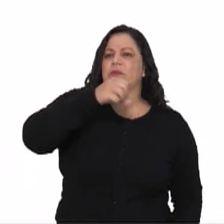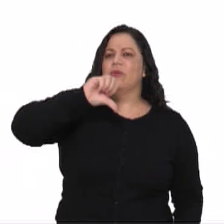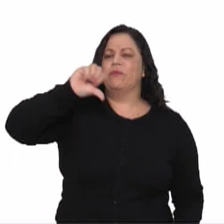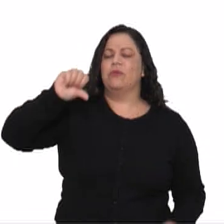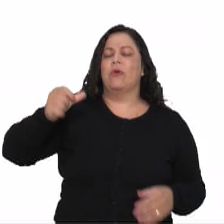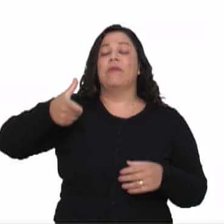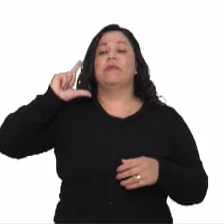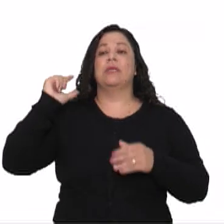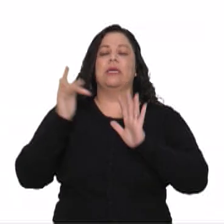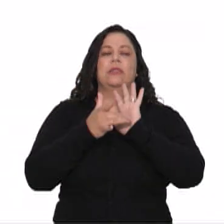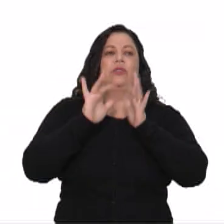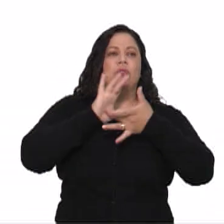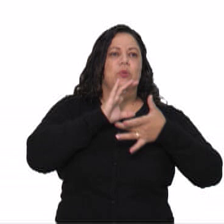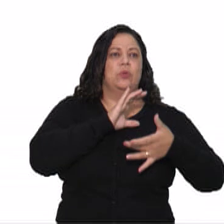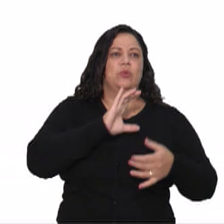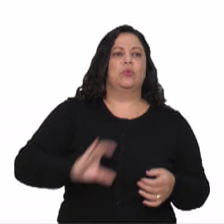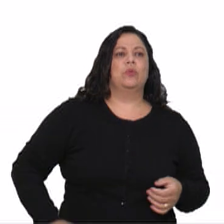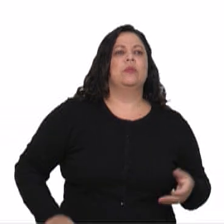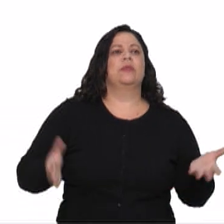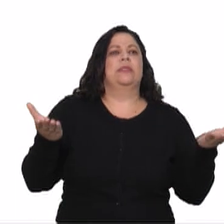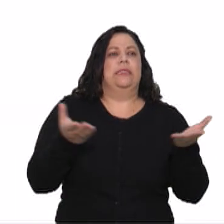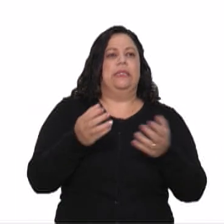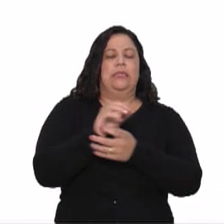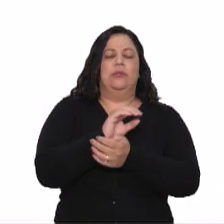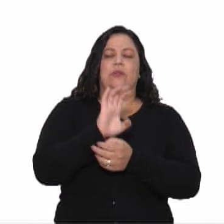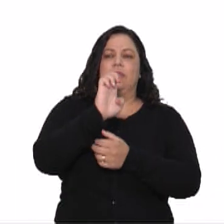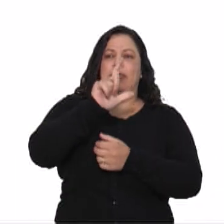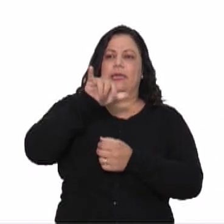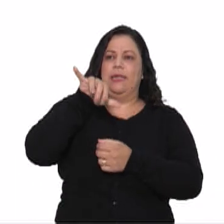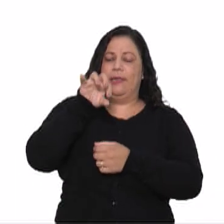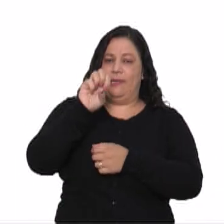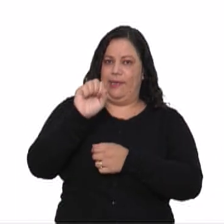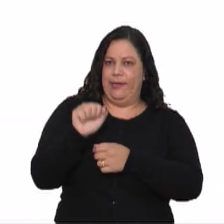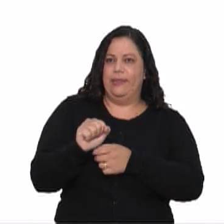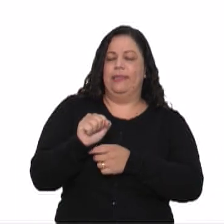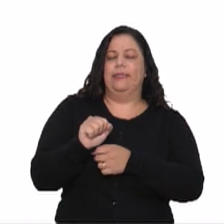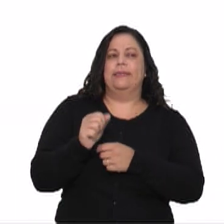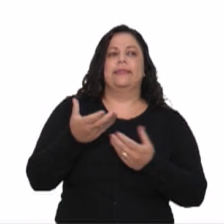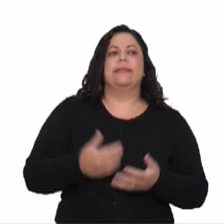do século V a.C.